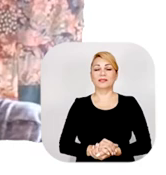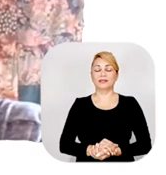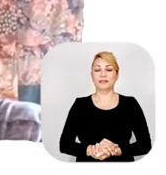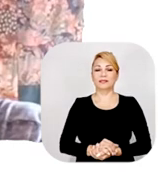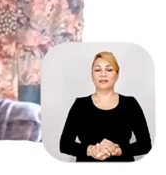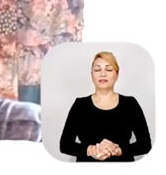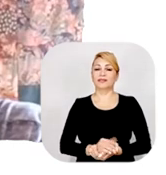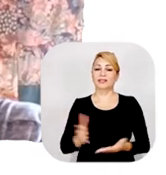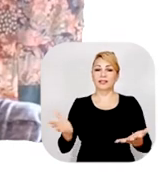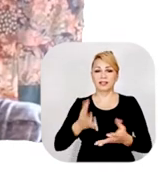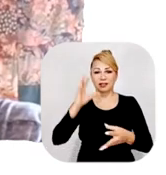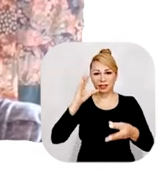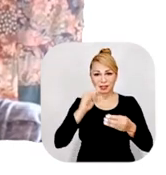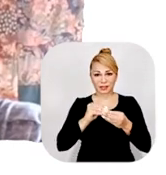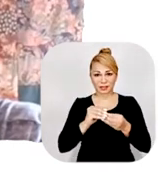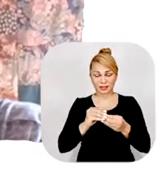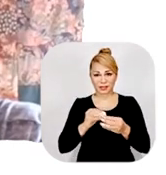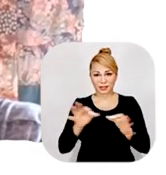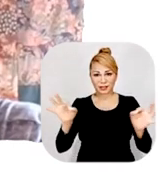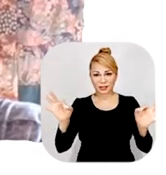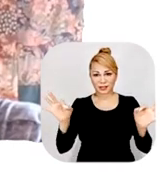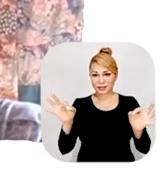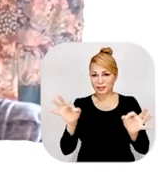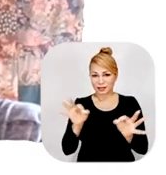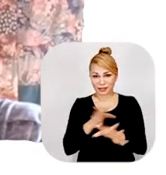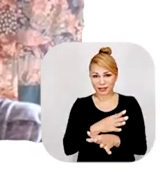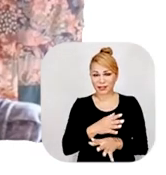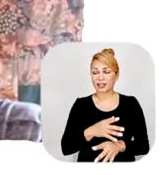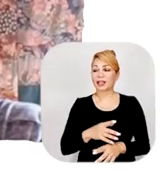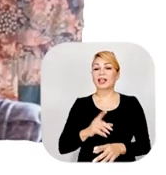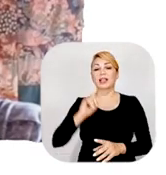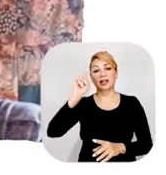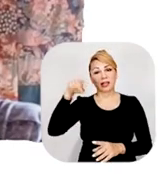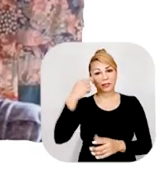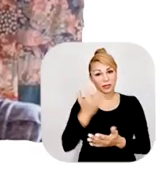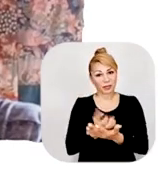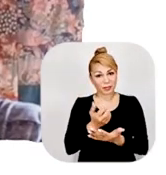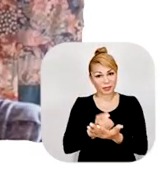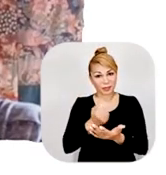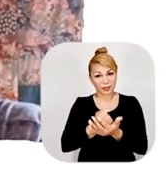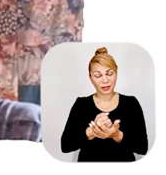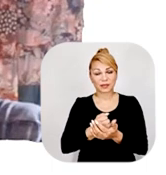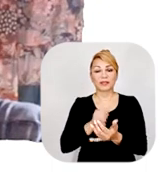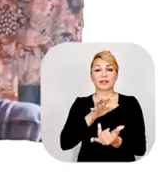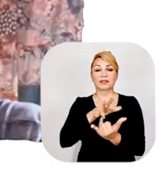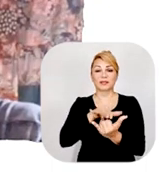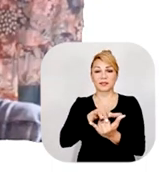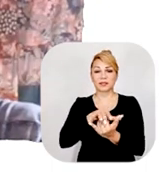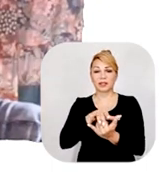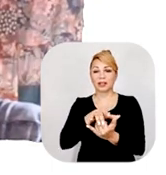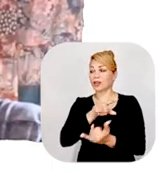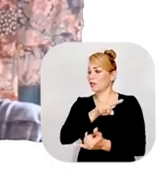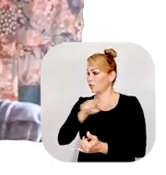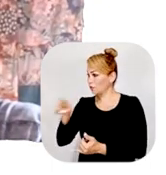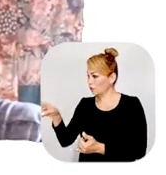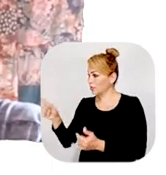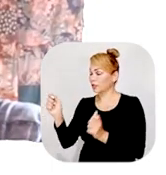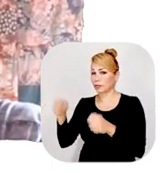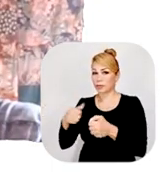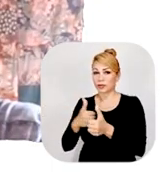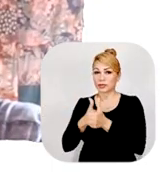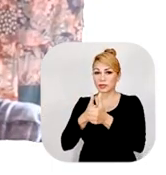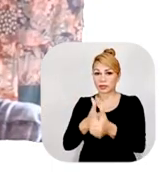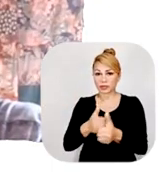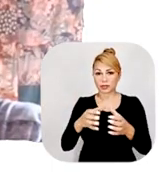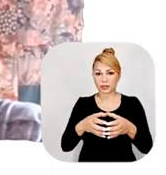se encerra aqui agora. Vocês podem, esse debate vai ficar disponível no YouTube e que vocês possam acompanhar a expedição do